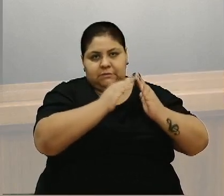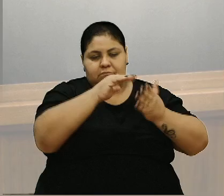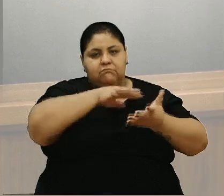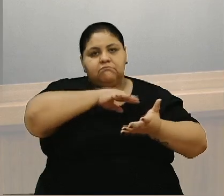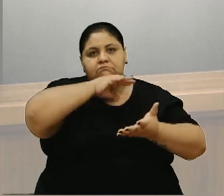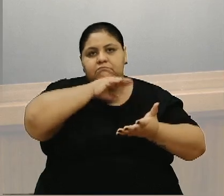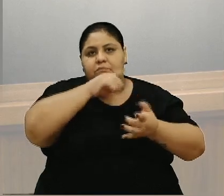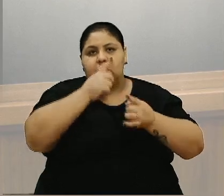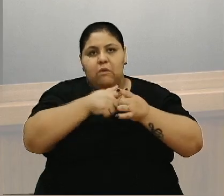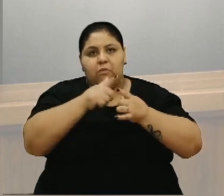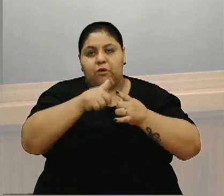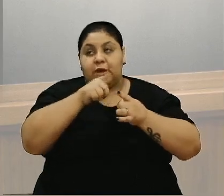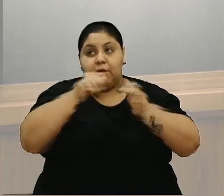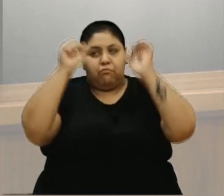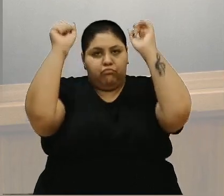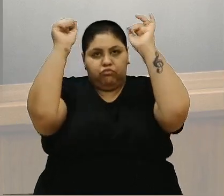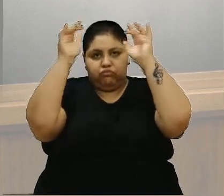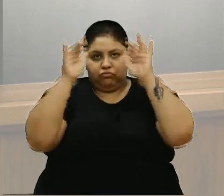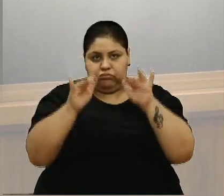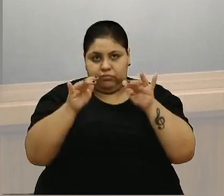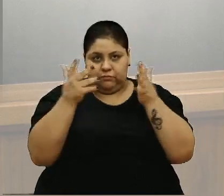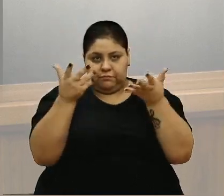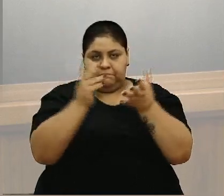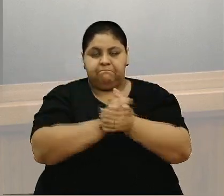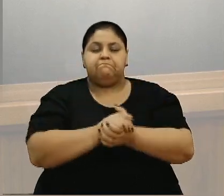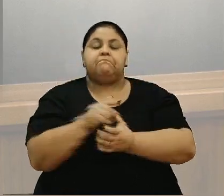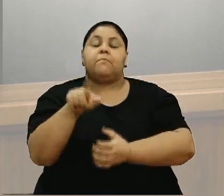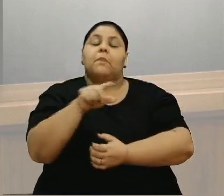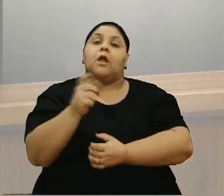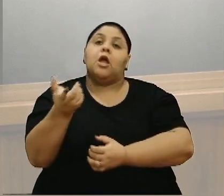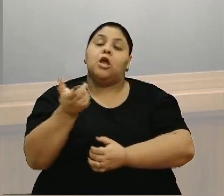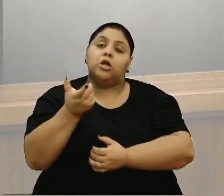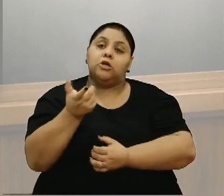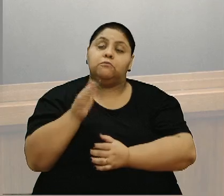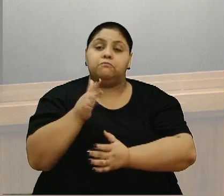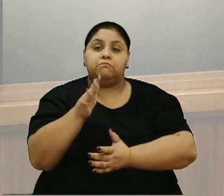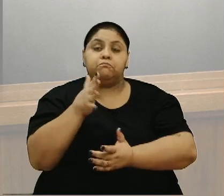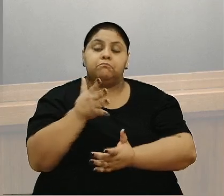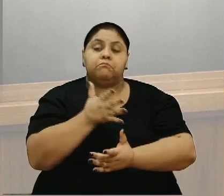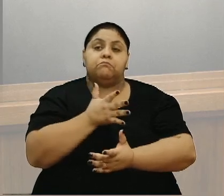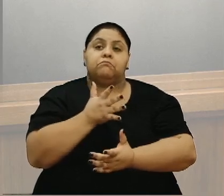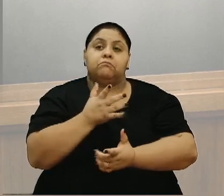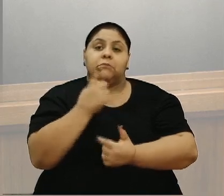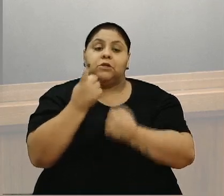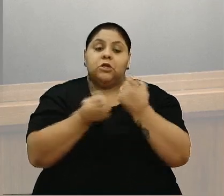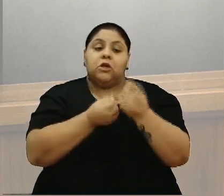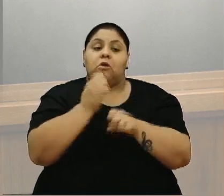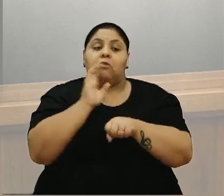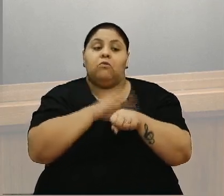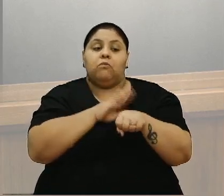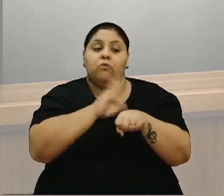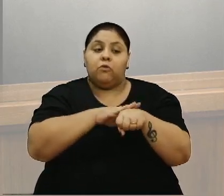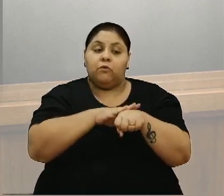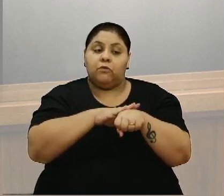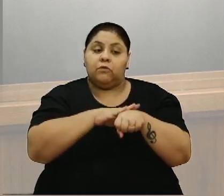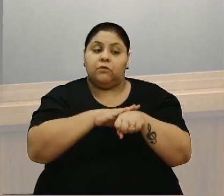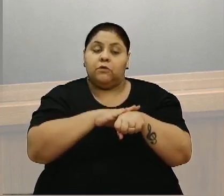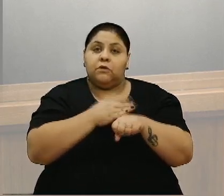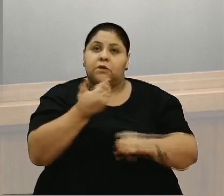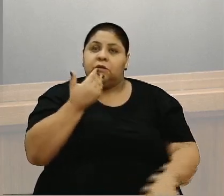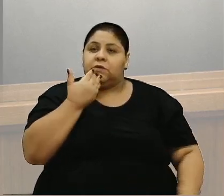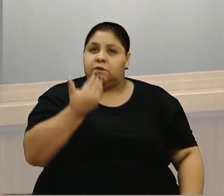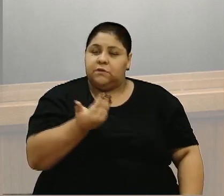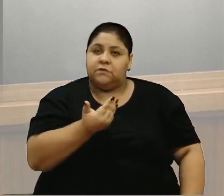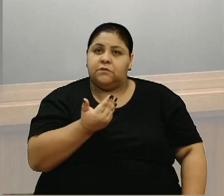das enchentes. E nós queremos, né, talvez, em algum momento, pedir até